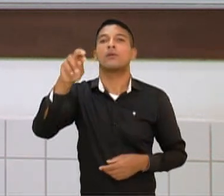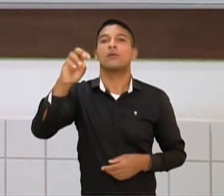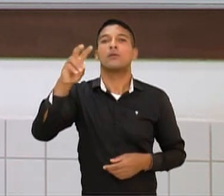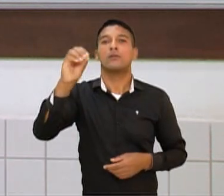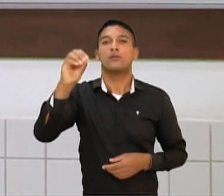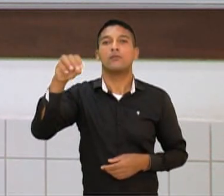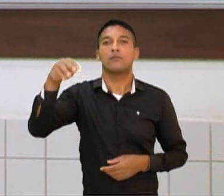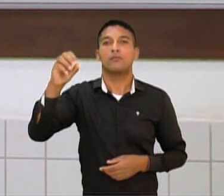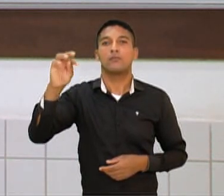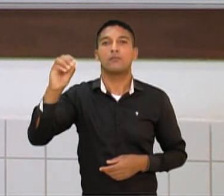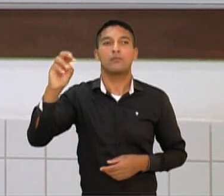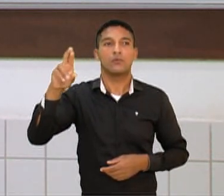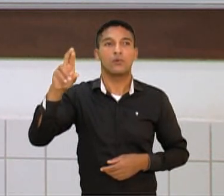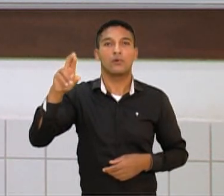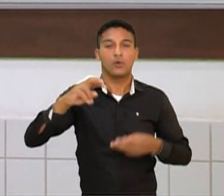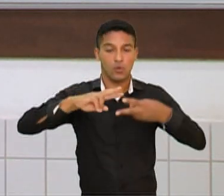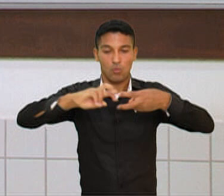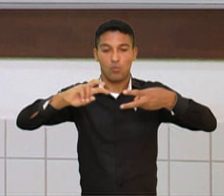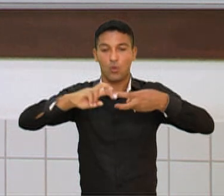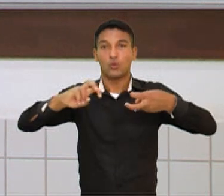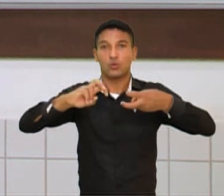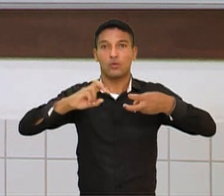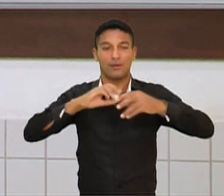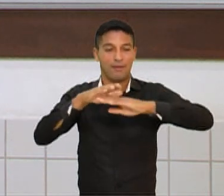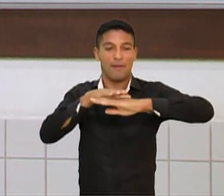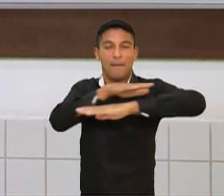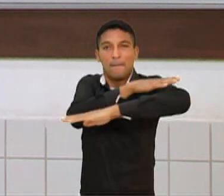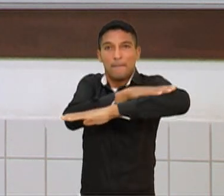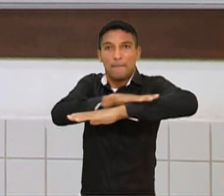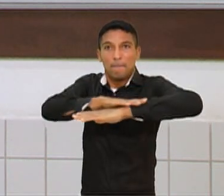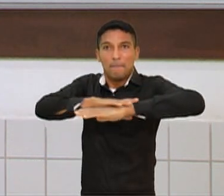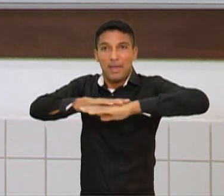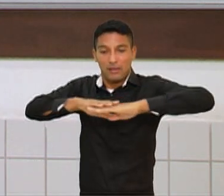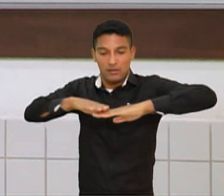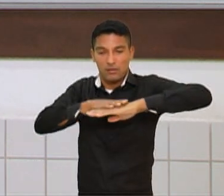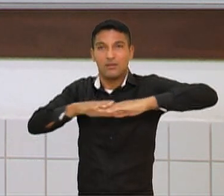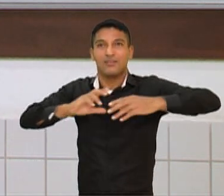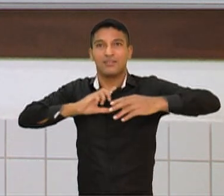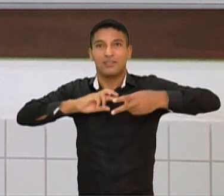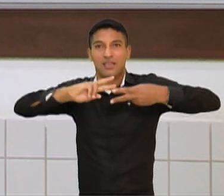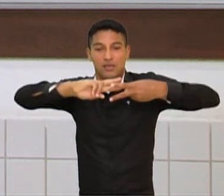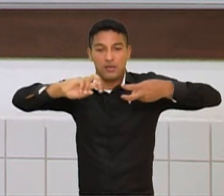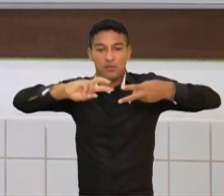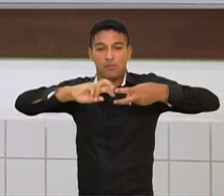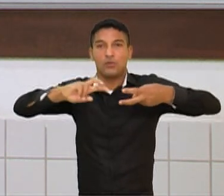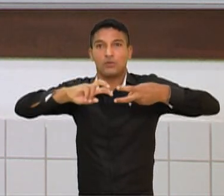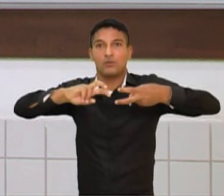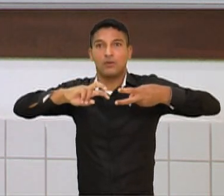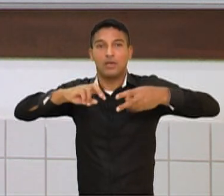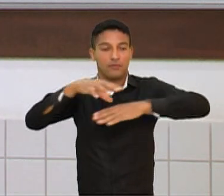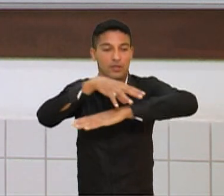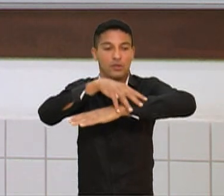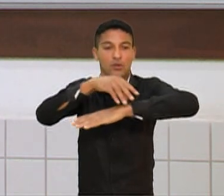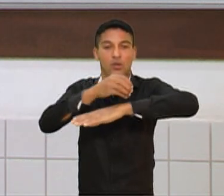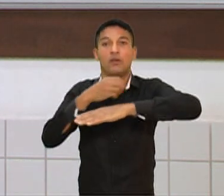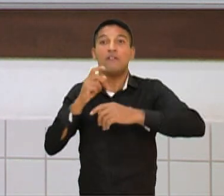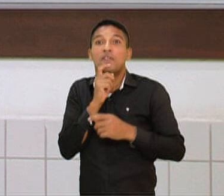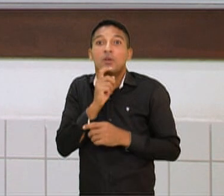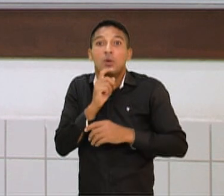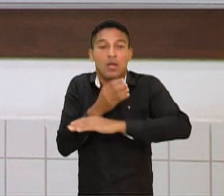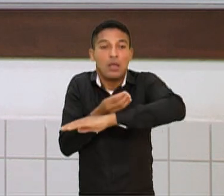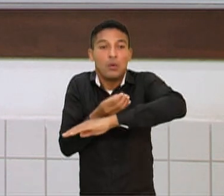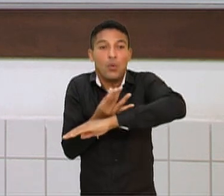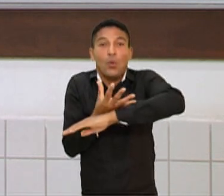ação de algum músculo na pele? Notem, quando você está com frio, por exemplo, os pelos eles vão ficar mais arrepiadinhos.